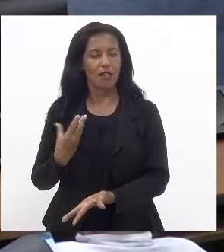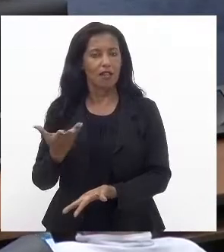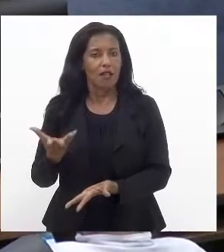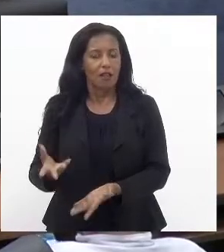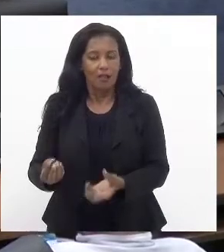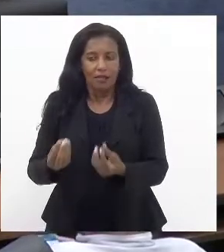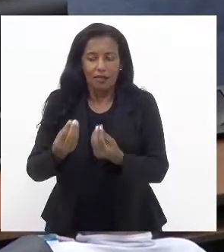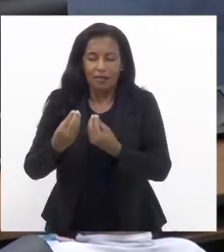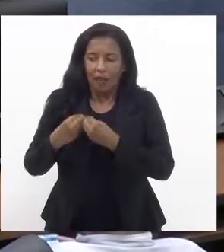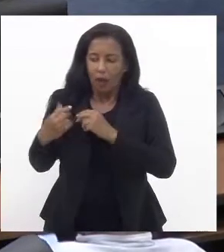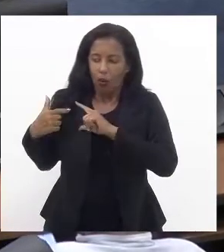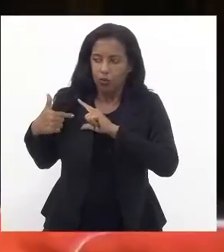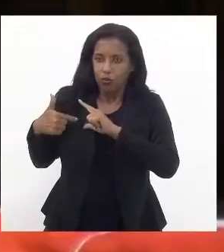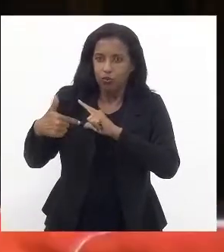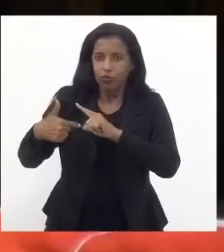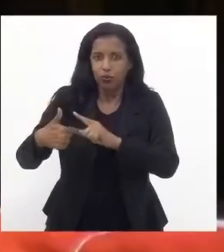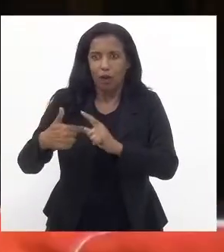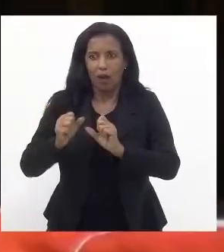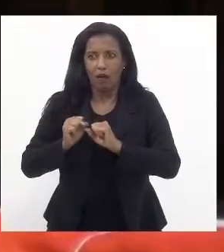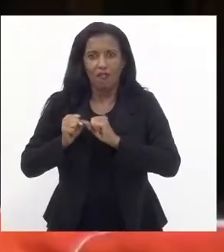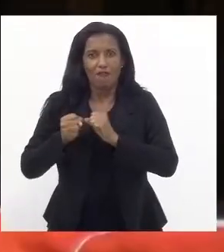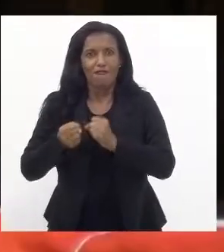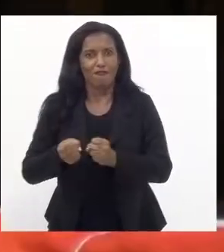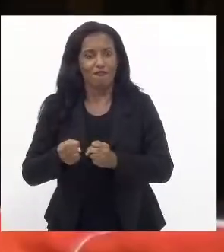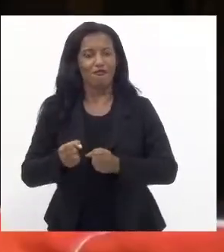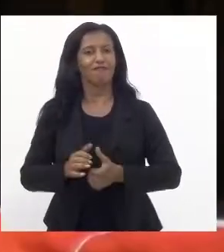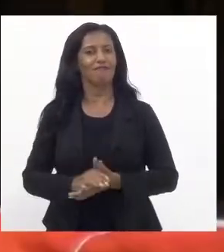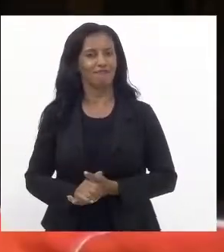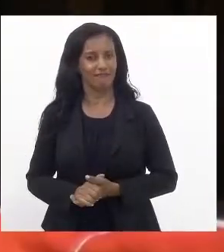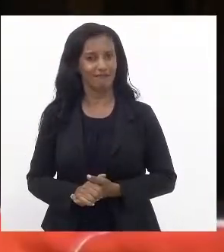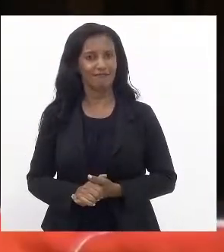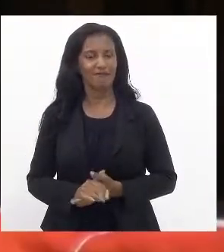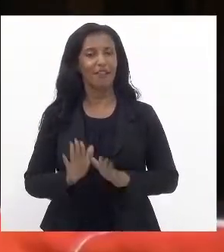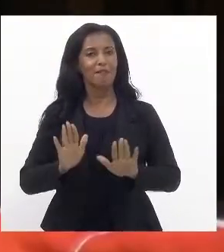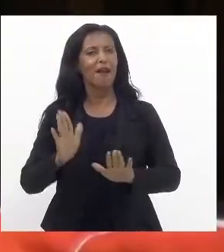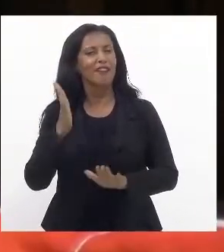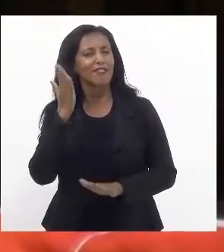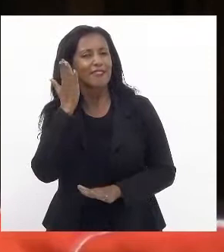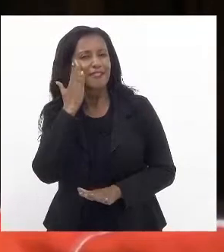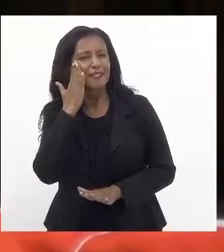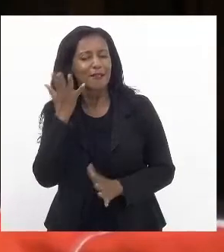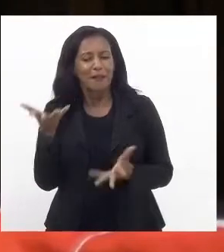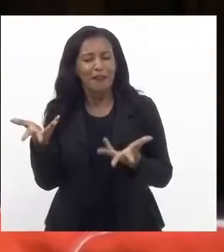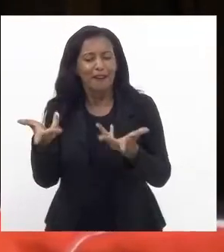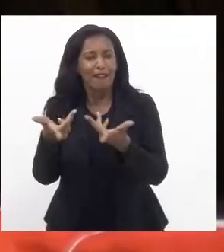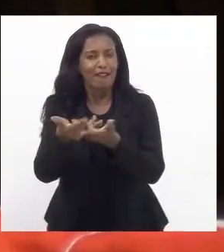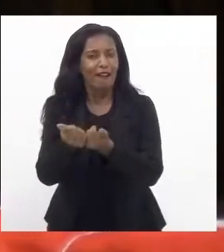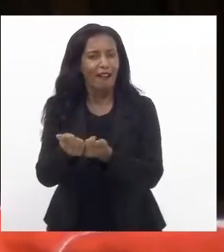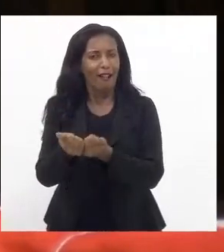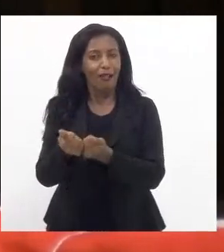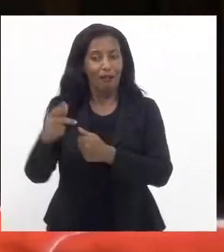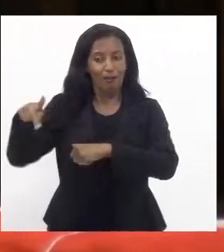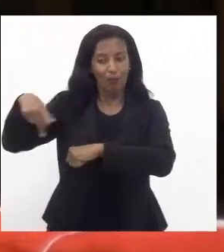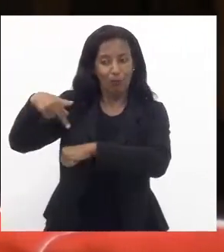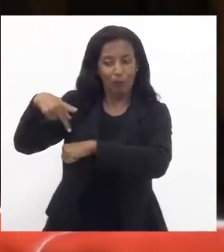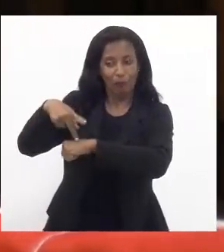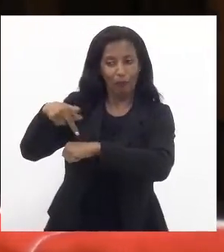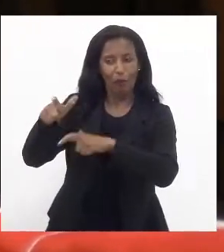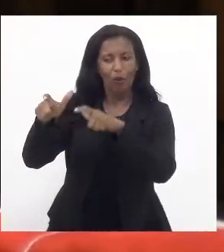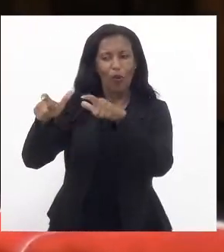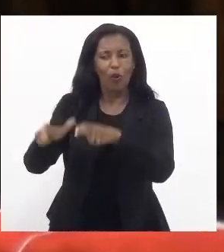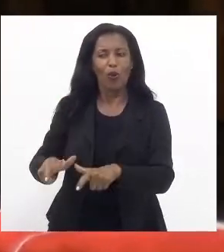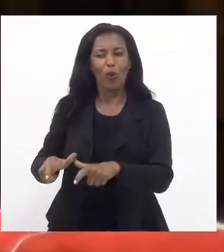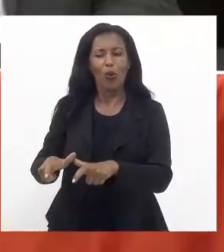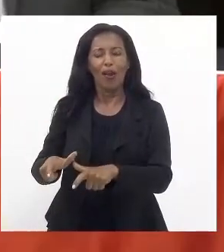de ancestralidade muito maior. Mas o também que me encantou no Líbano é que lá foi o local de origem